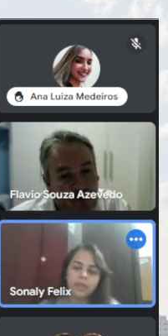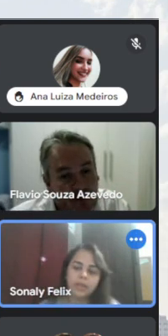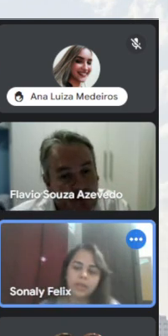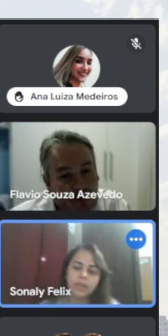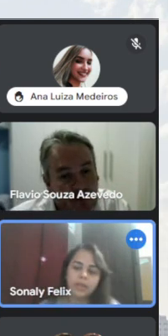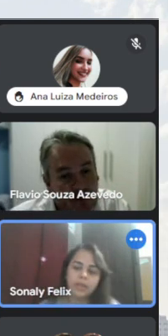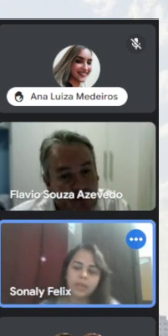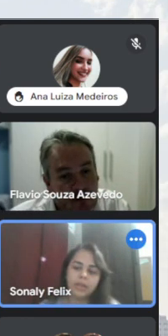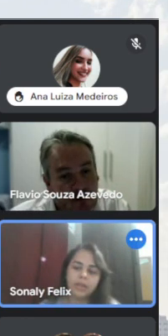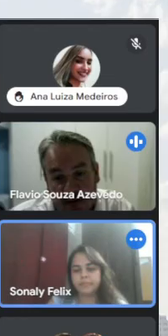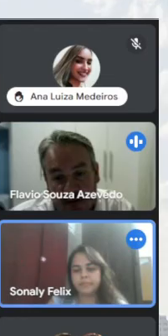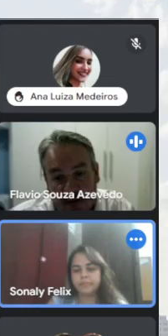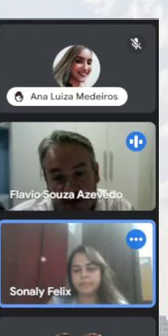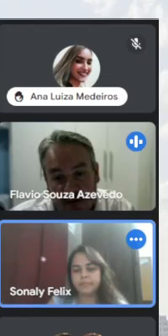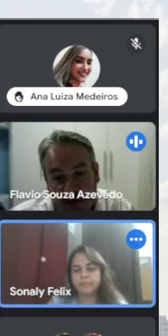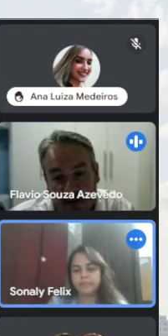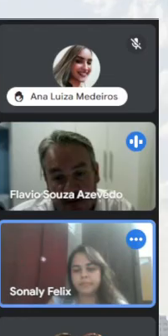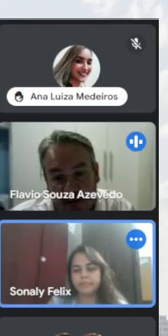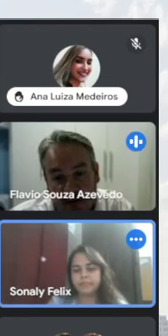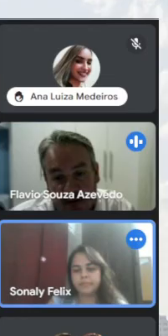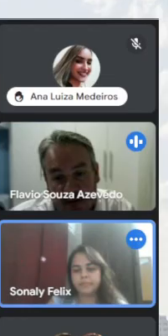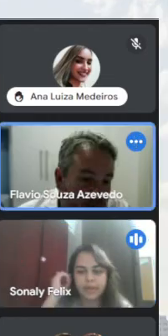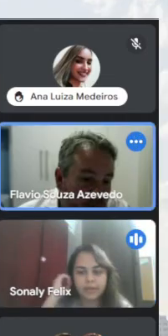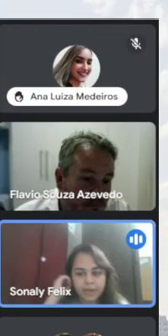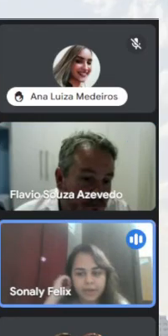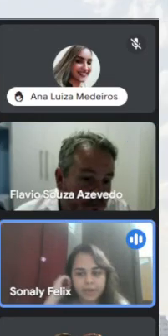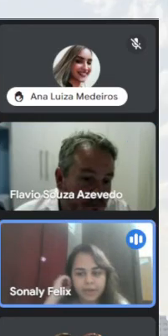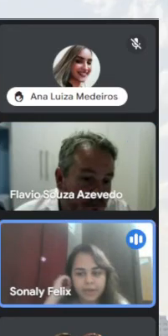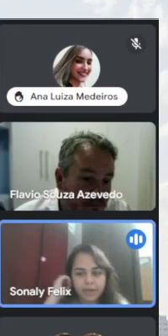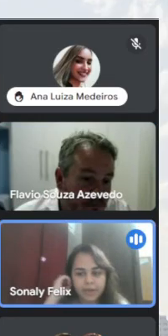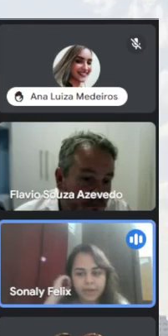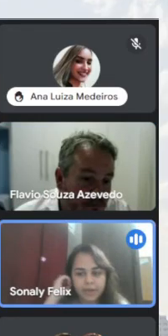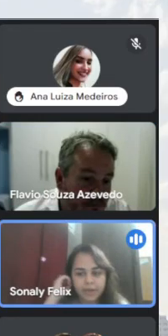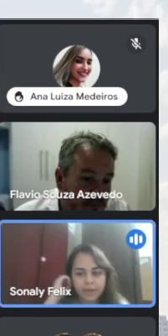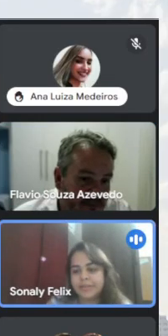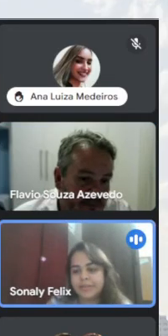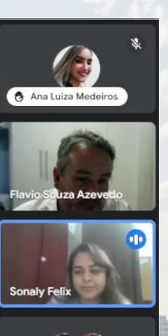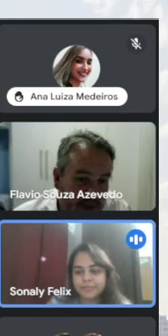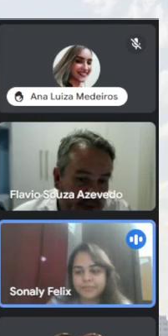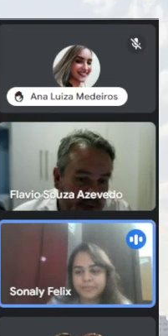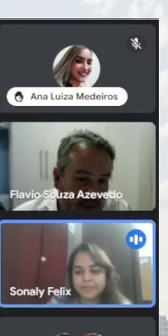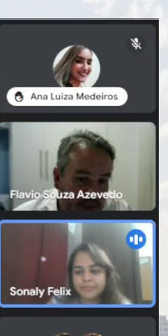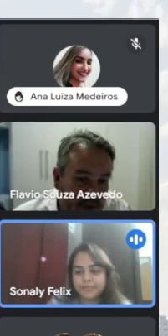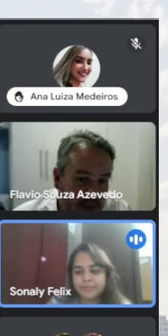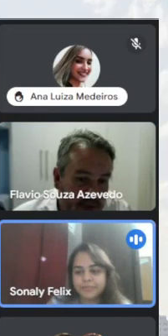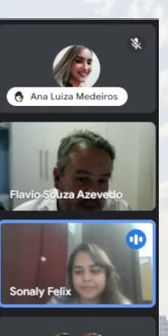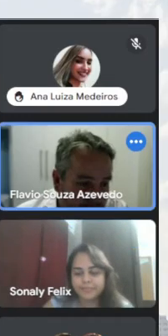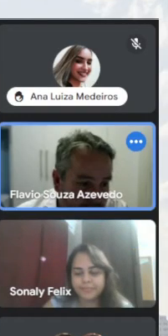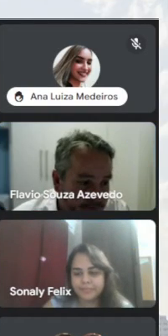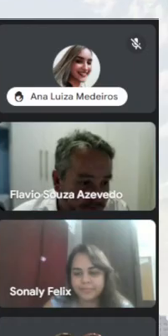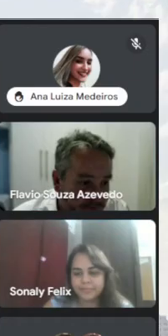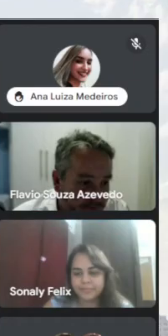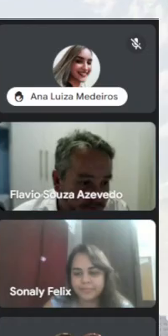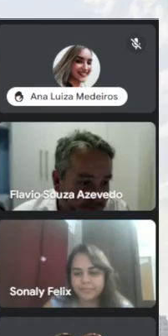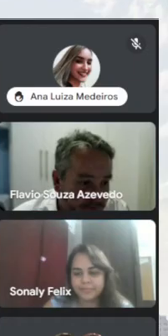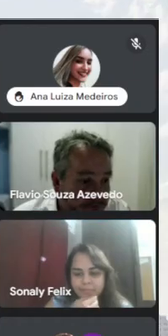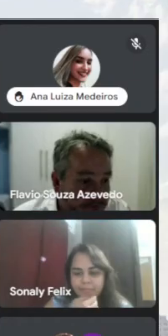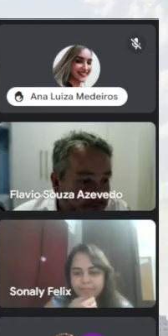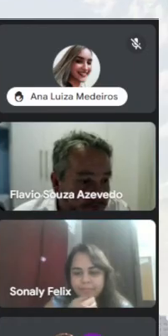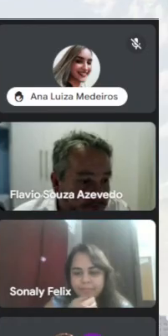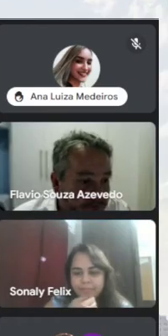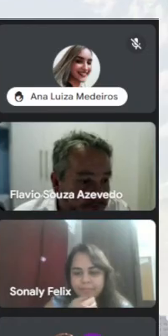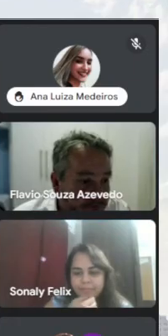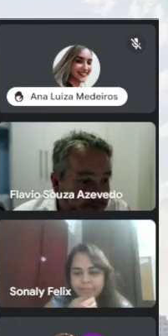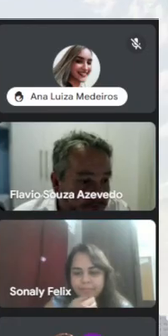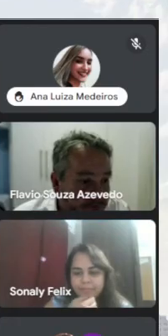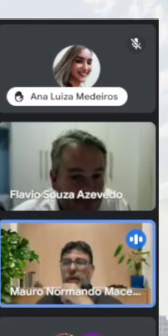Com certeza vão ter que fazer isso. Uhum. Certo, obrigada e parabéns. Eu gostei muito da apresentação. Obrigado, Sonali. Eu